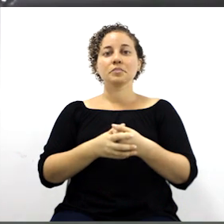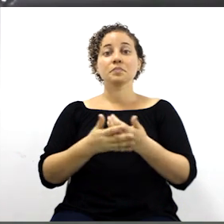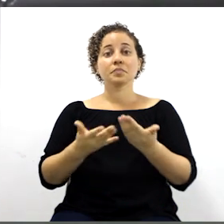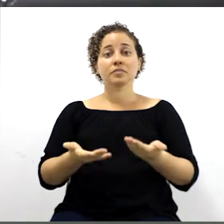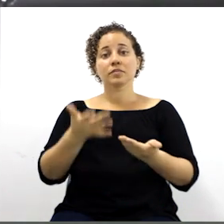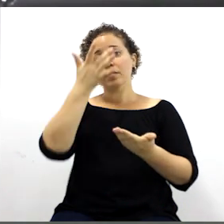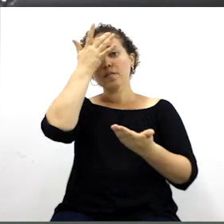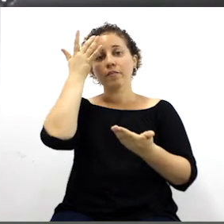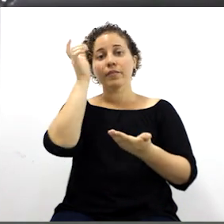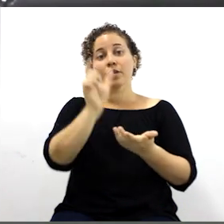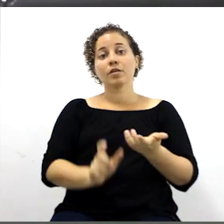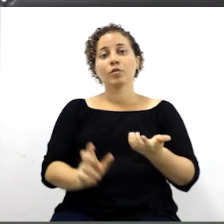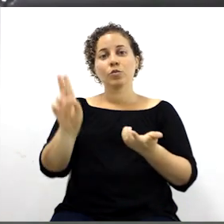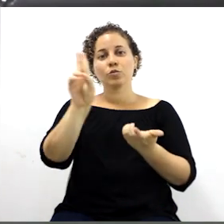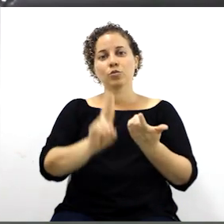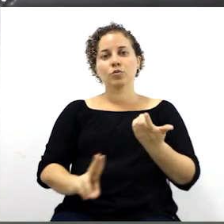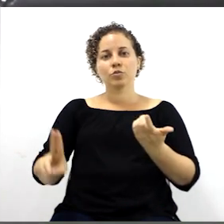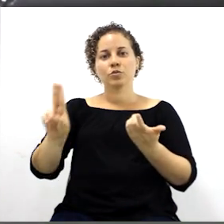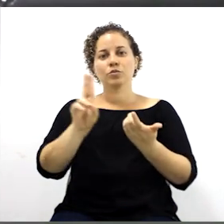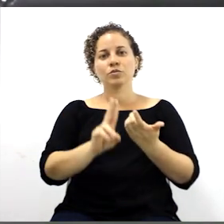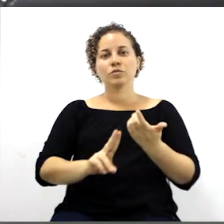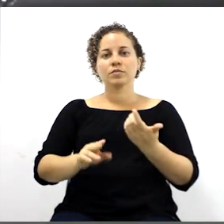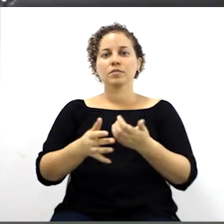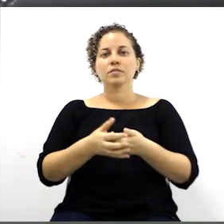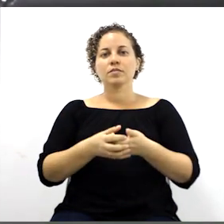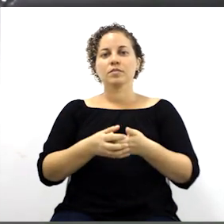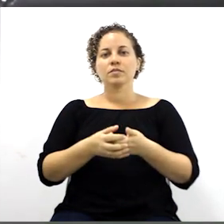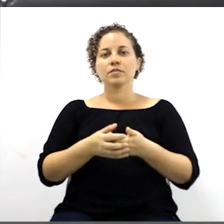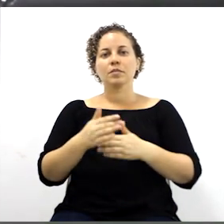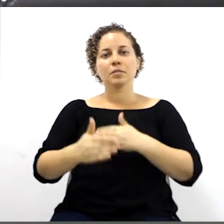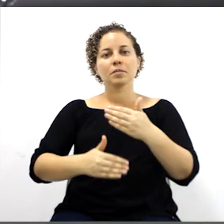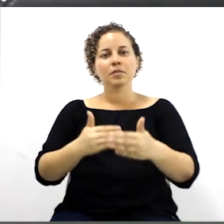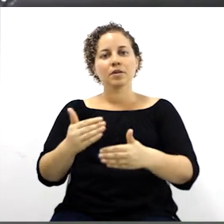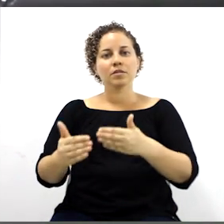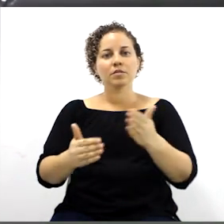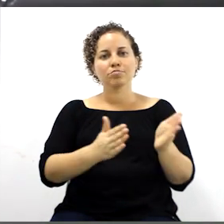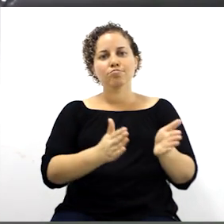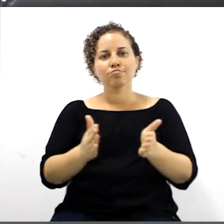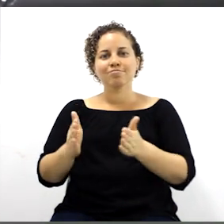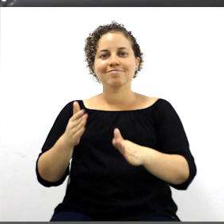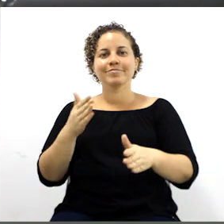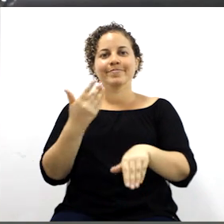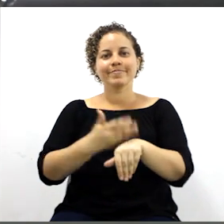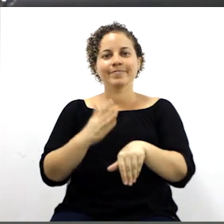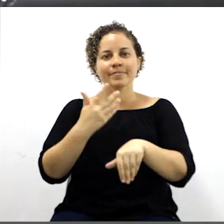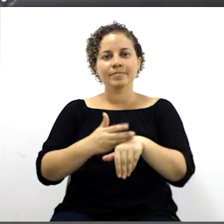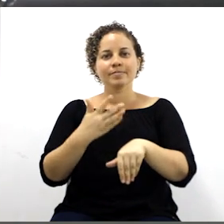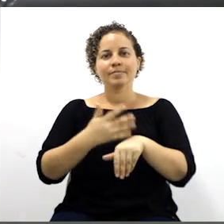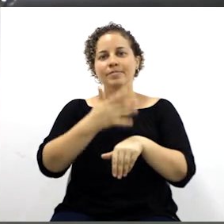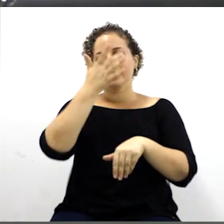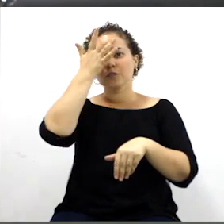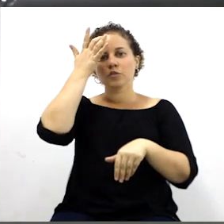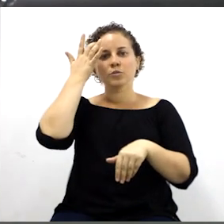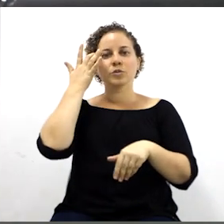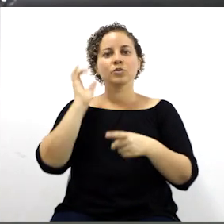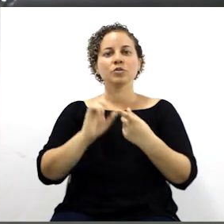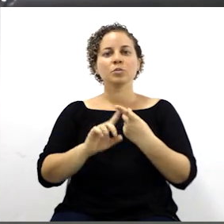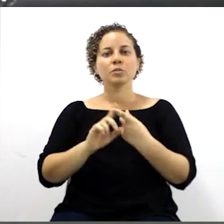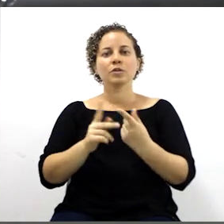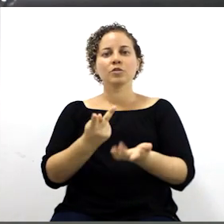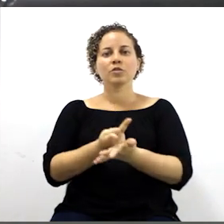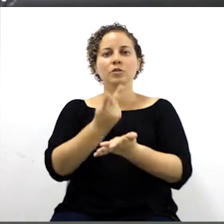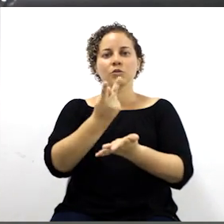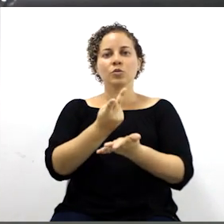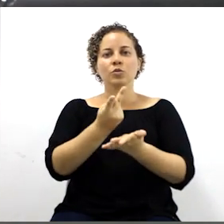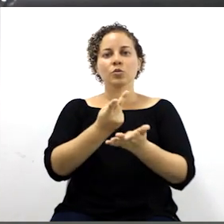usuários, quando passam por esse processo de treinamento, enfim, eles se tornam, em sua grande maioria,